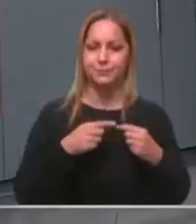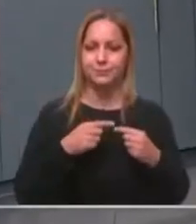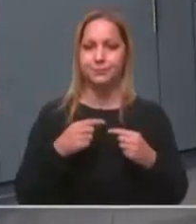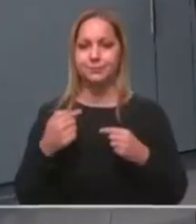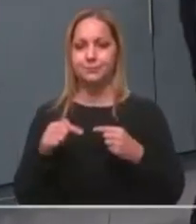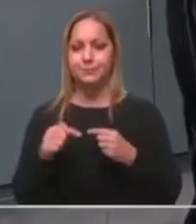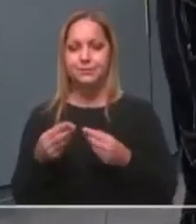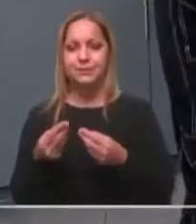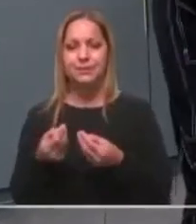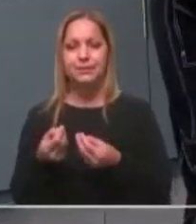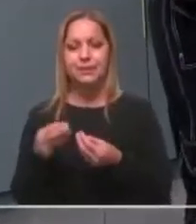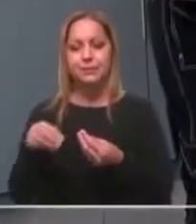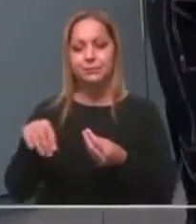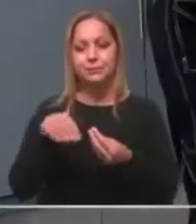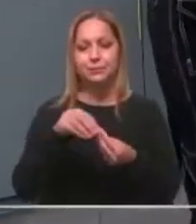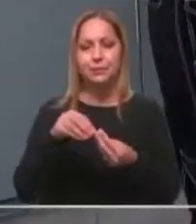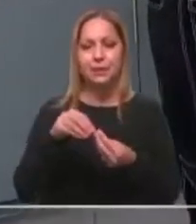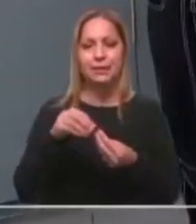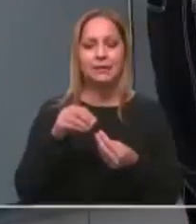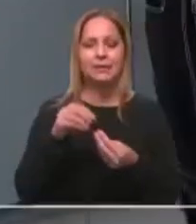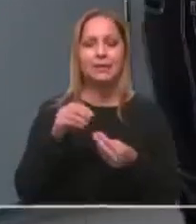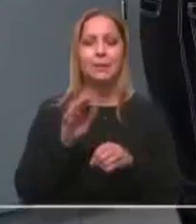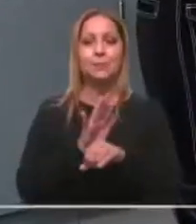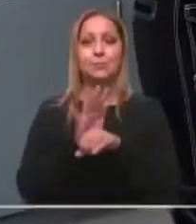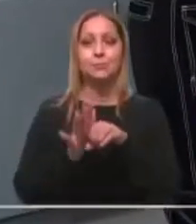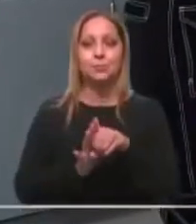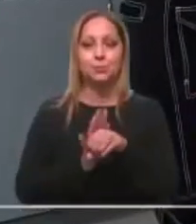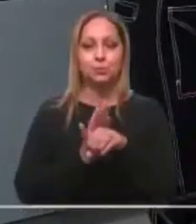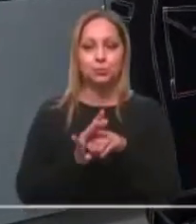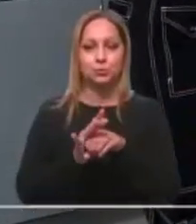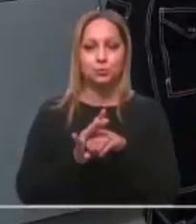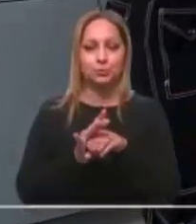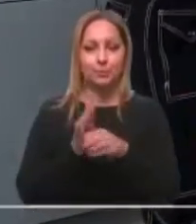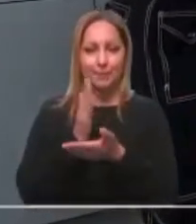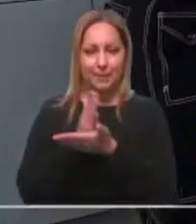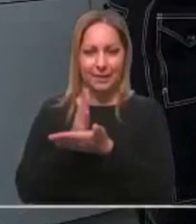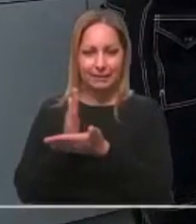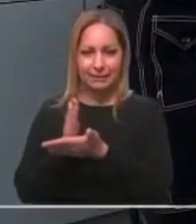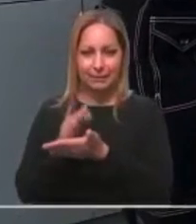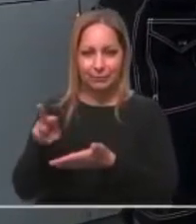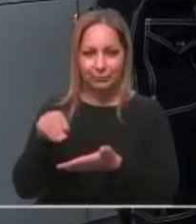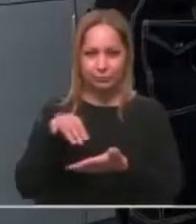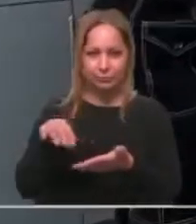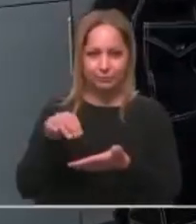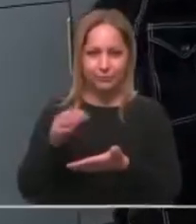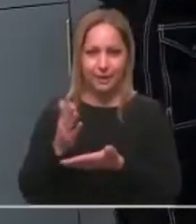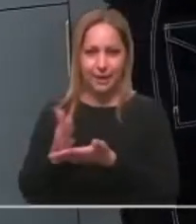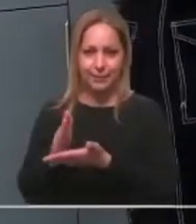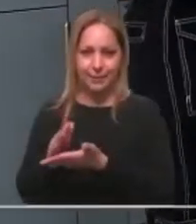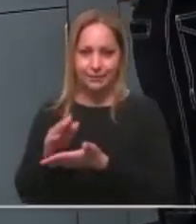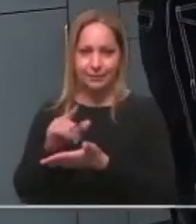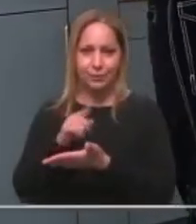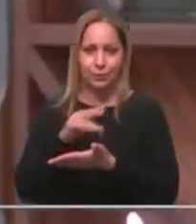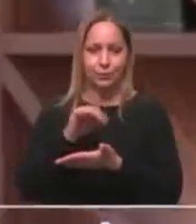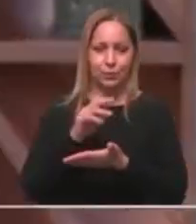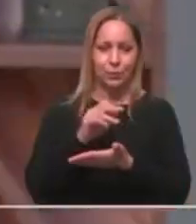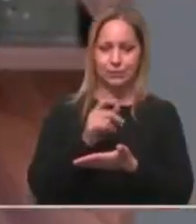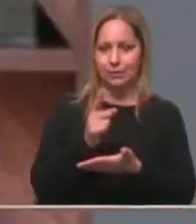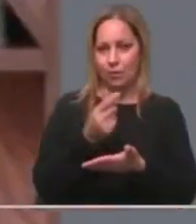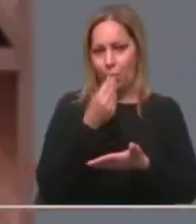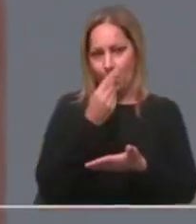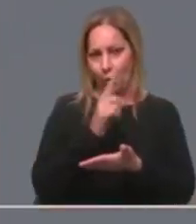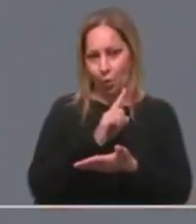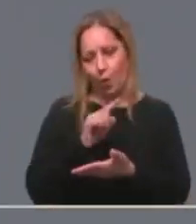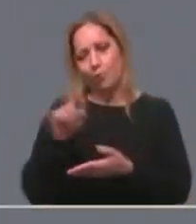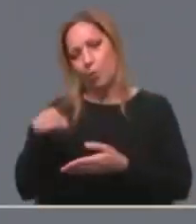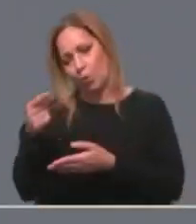Bocadinhos de presunto, estás a ver? Assim, picadinhos. Pronto, sim. Que se põe à parte, porque assim a Luísa não põe, outros põem.